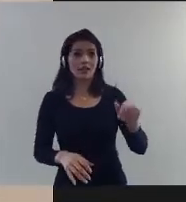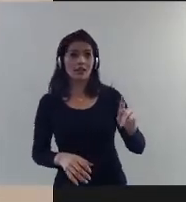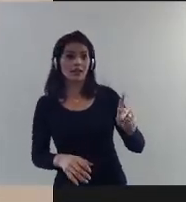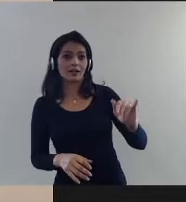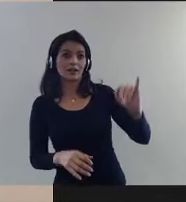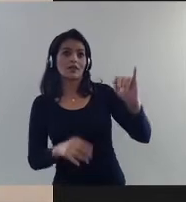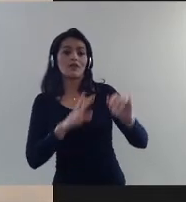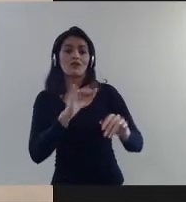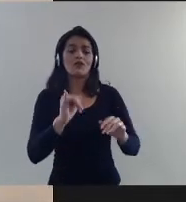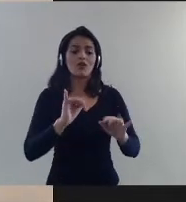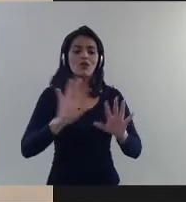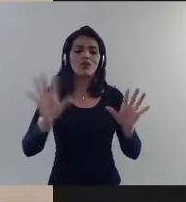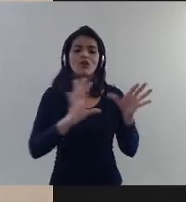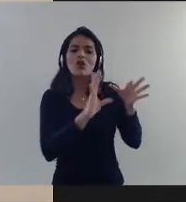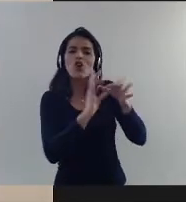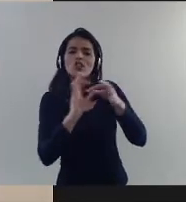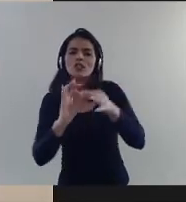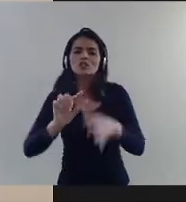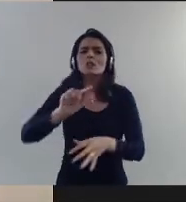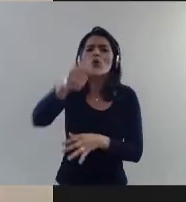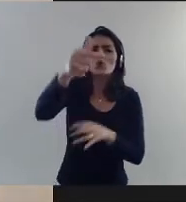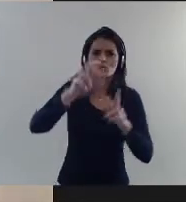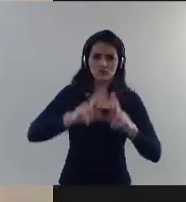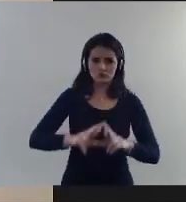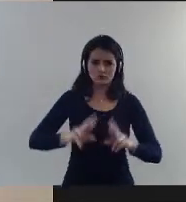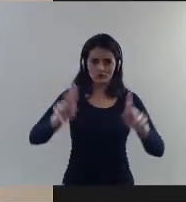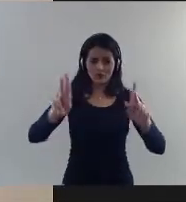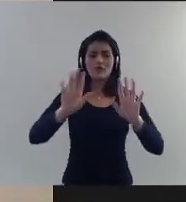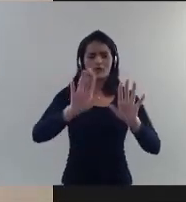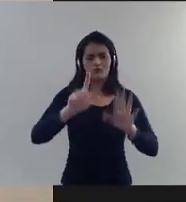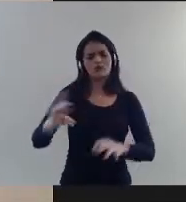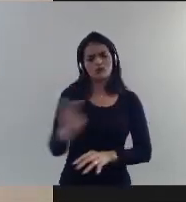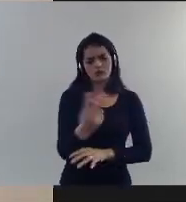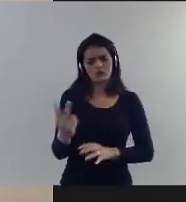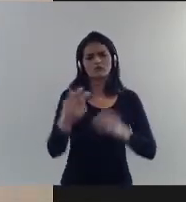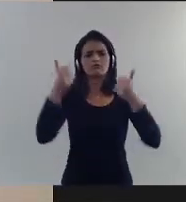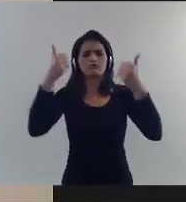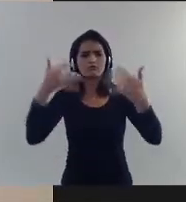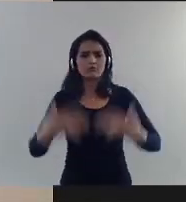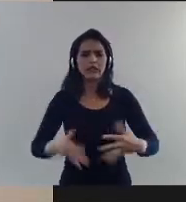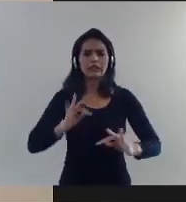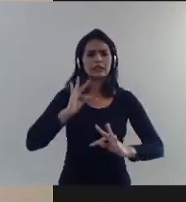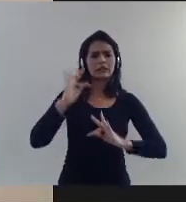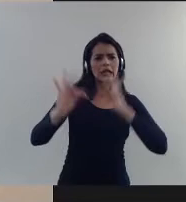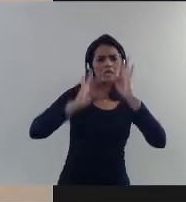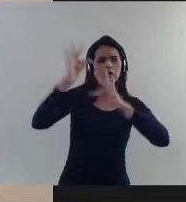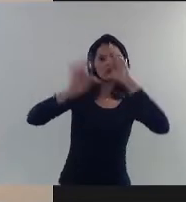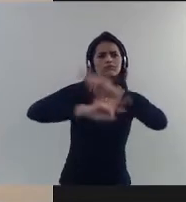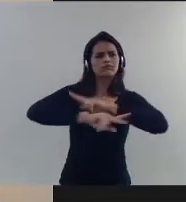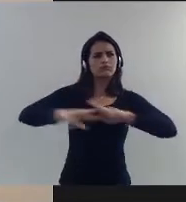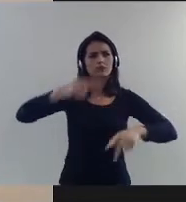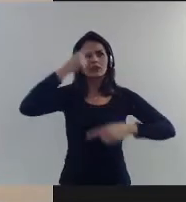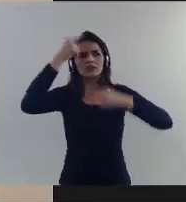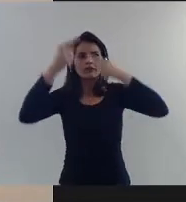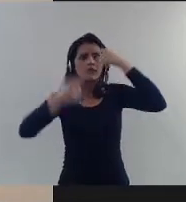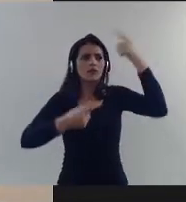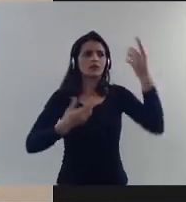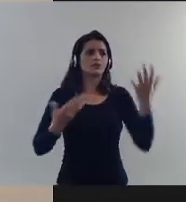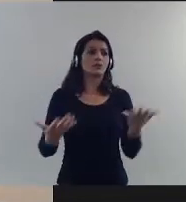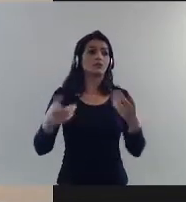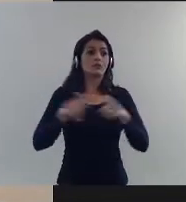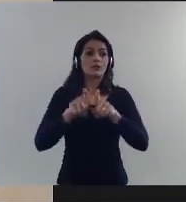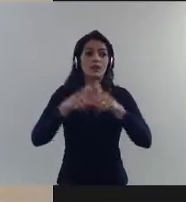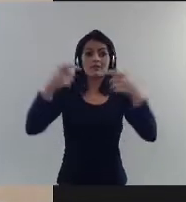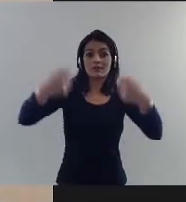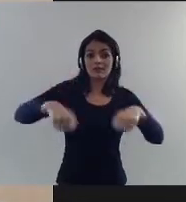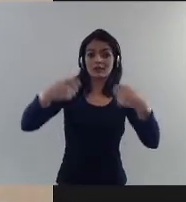o Vinícius colocou tão bem. Vocês trouxeram o assunto das tecnologias, dos avanços, da